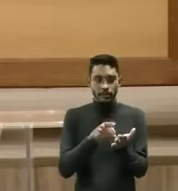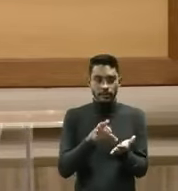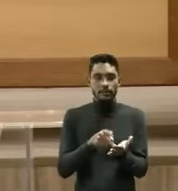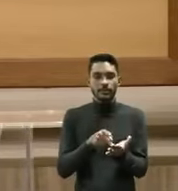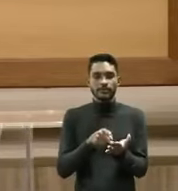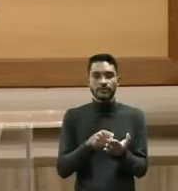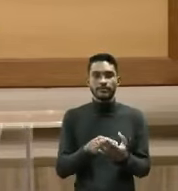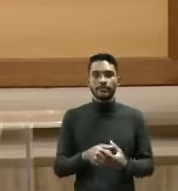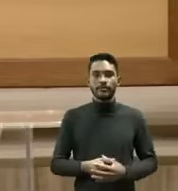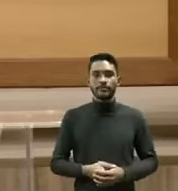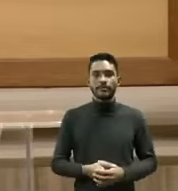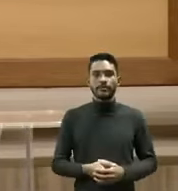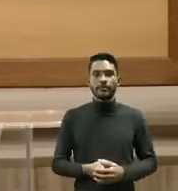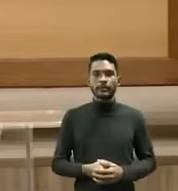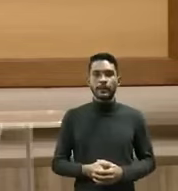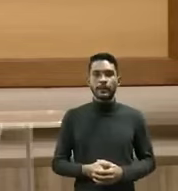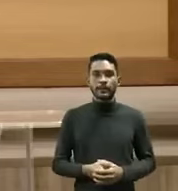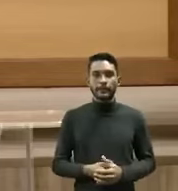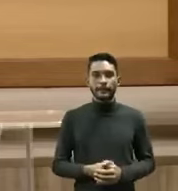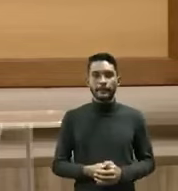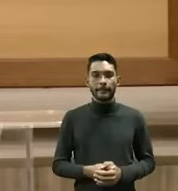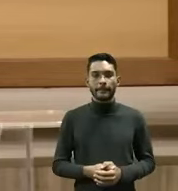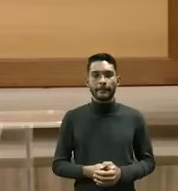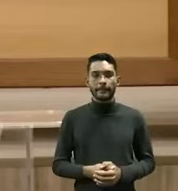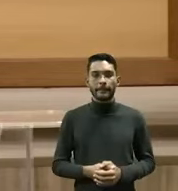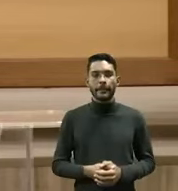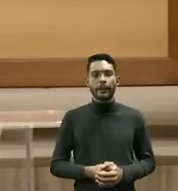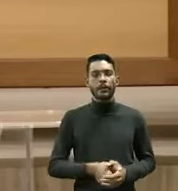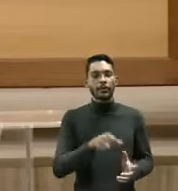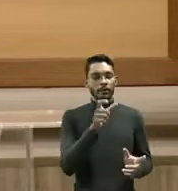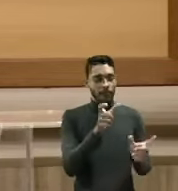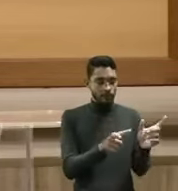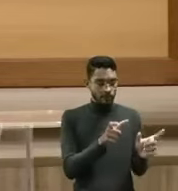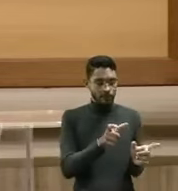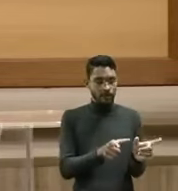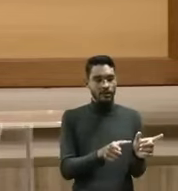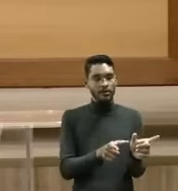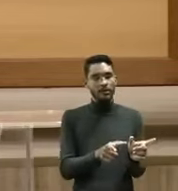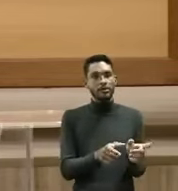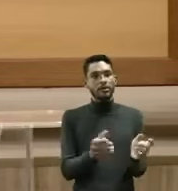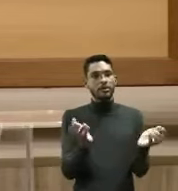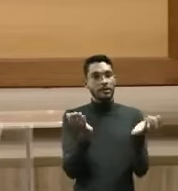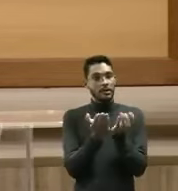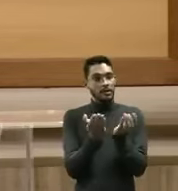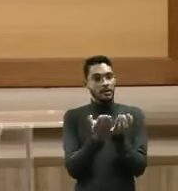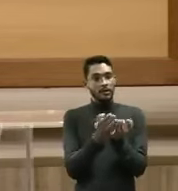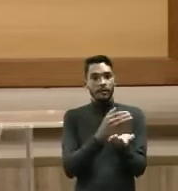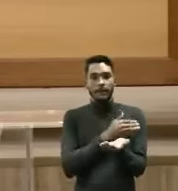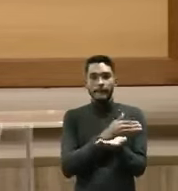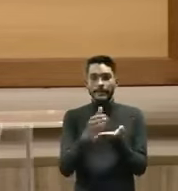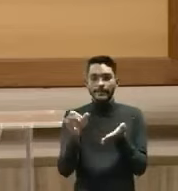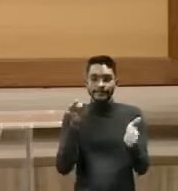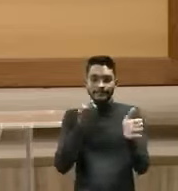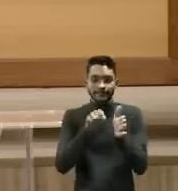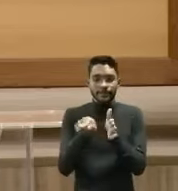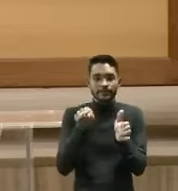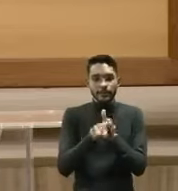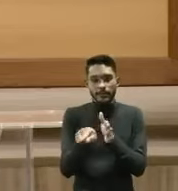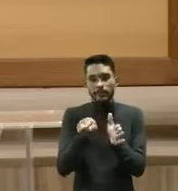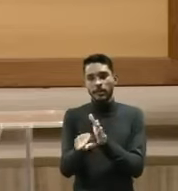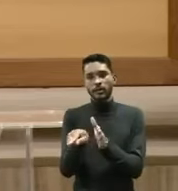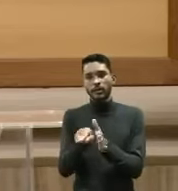igreja todos sem exceção e começa a questionar tudo ele é frio na fé ele não dá um glória a Deus ele não